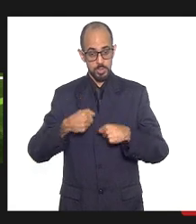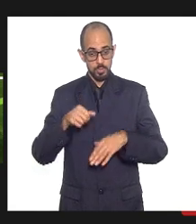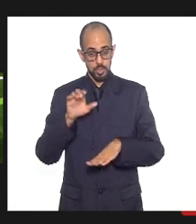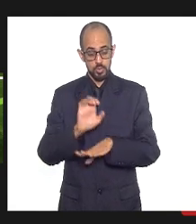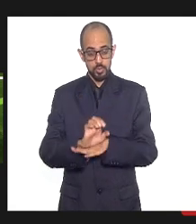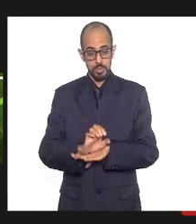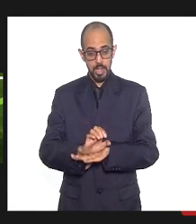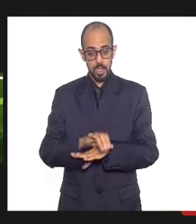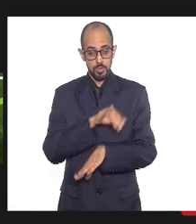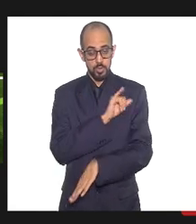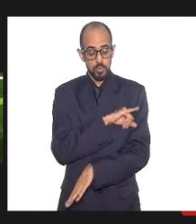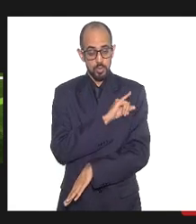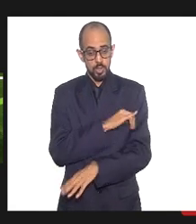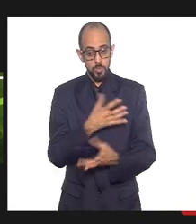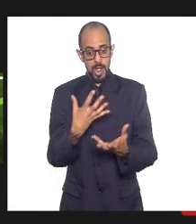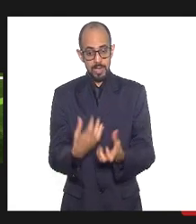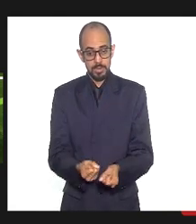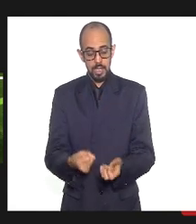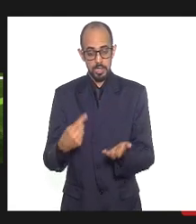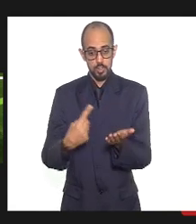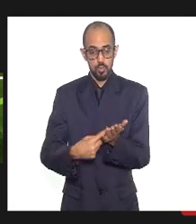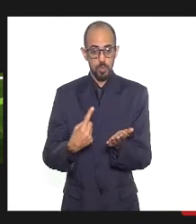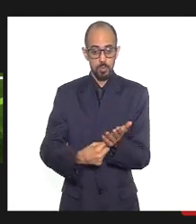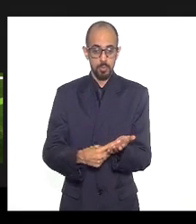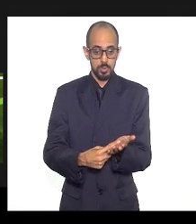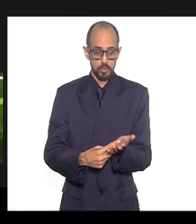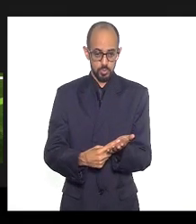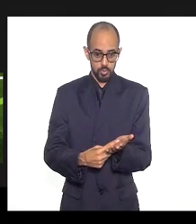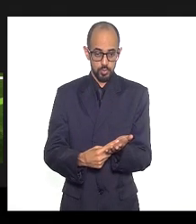essa agenda. Essa agenda...